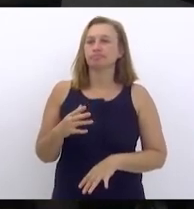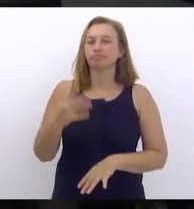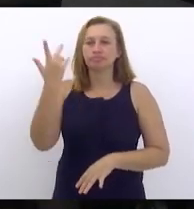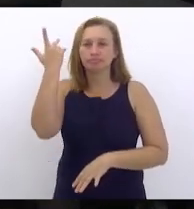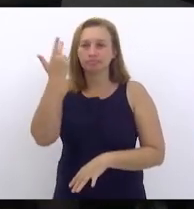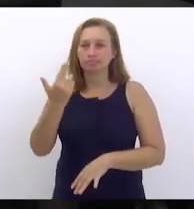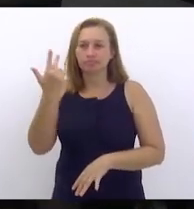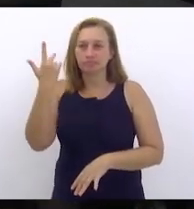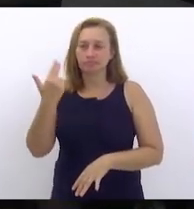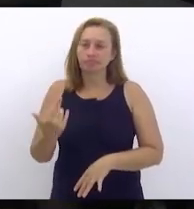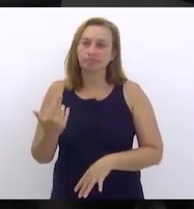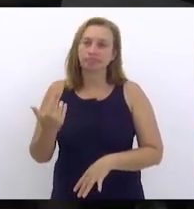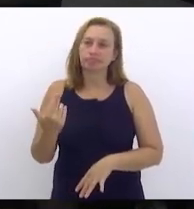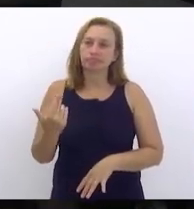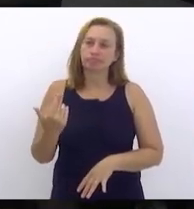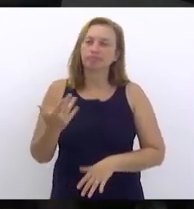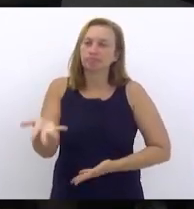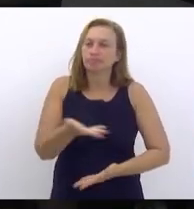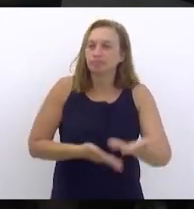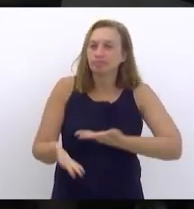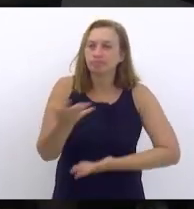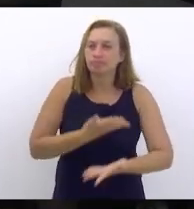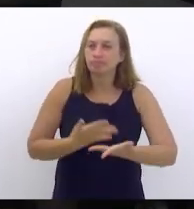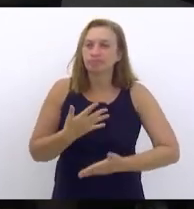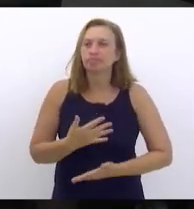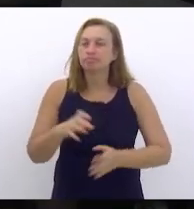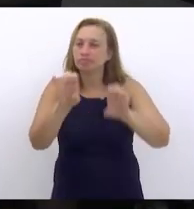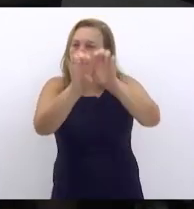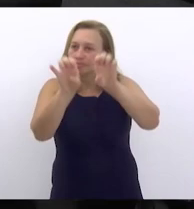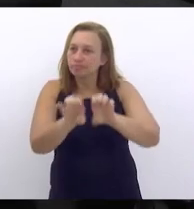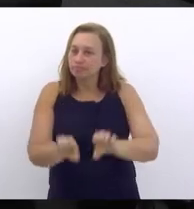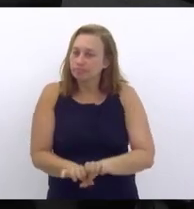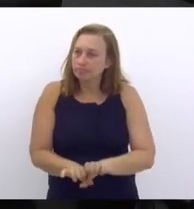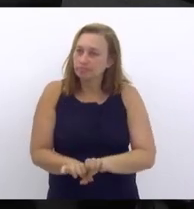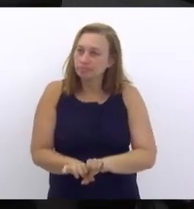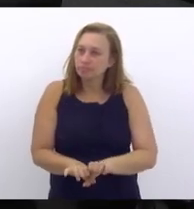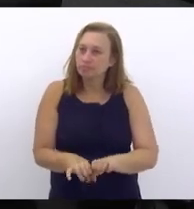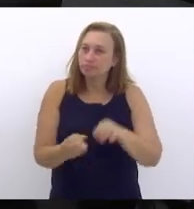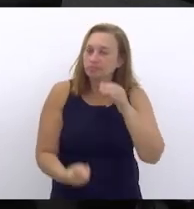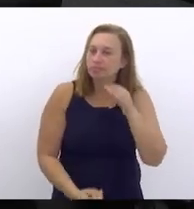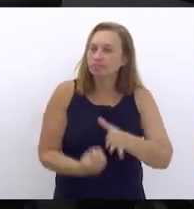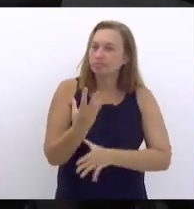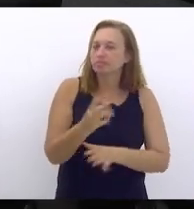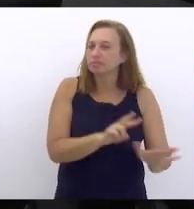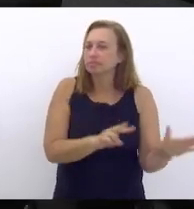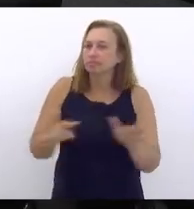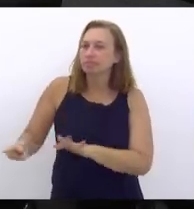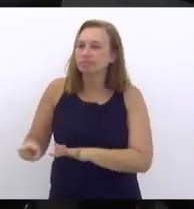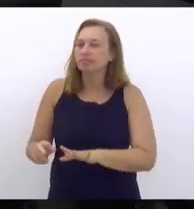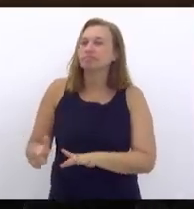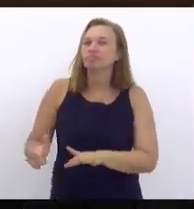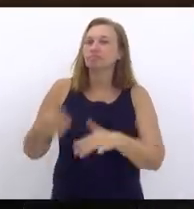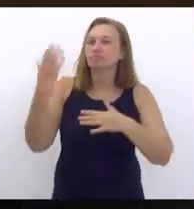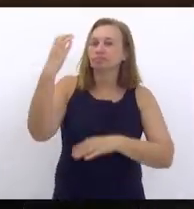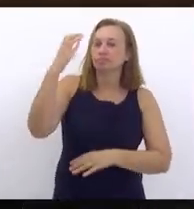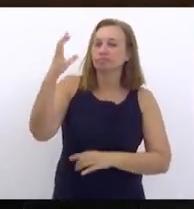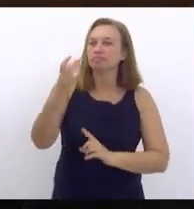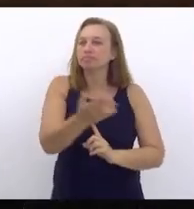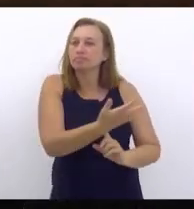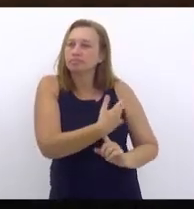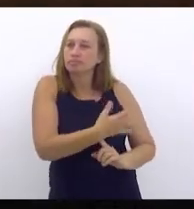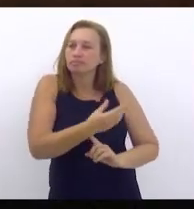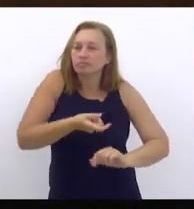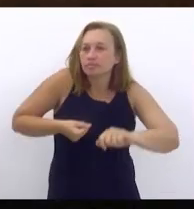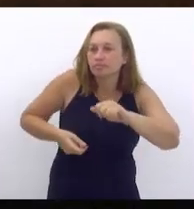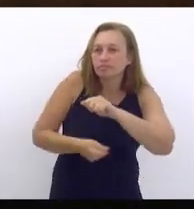normatização da participação dessas estruturas na construção da Semana de Ciência e Tecnologia através de